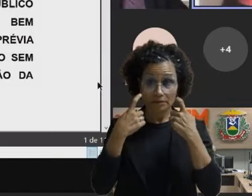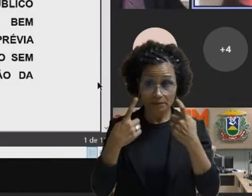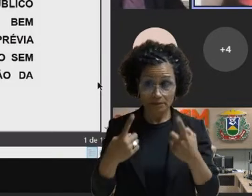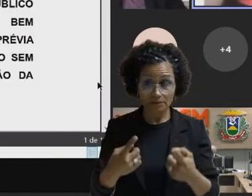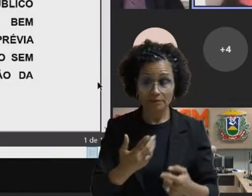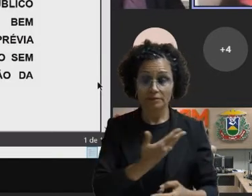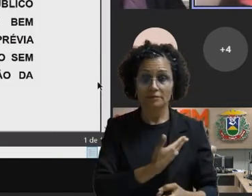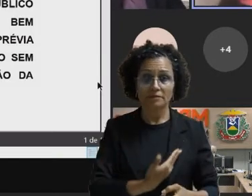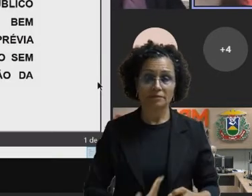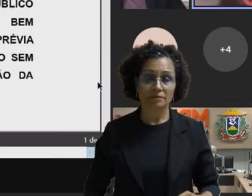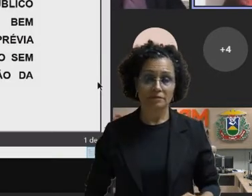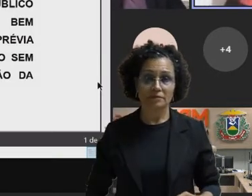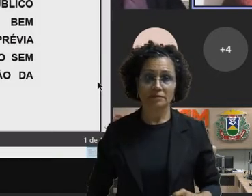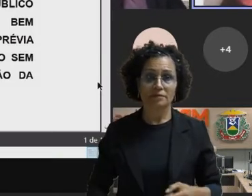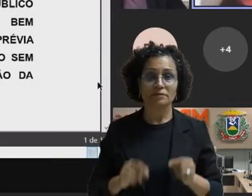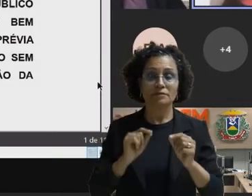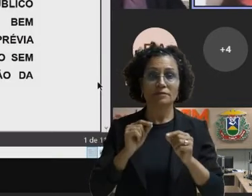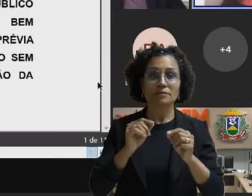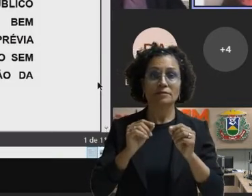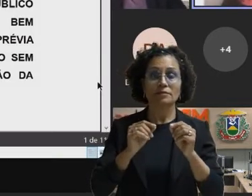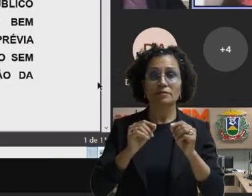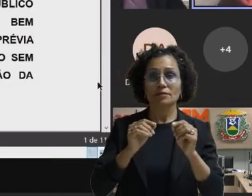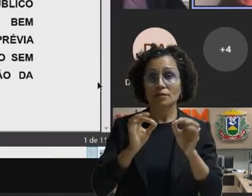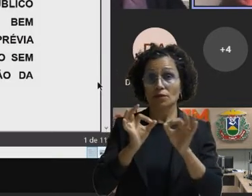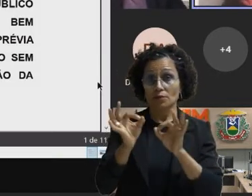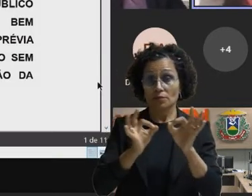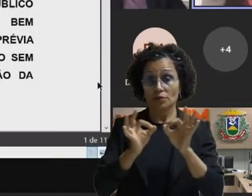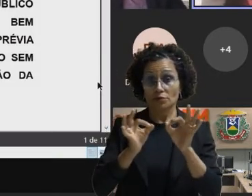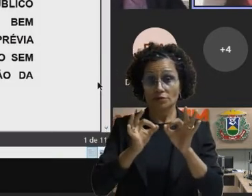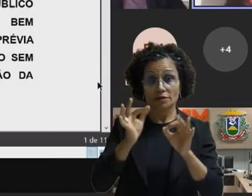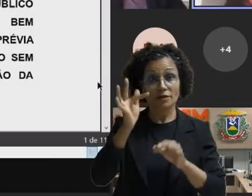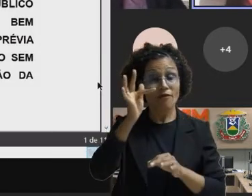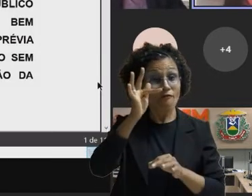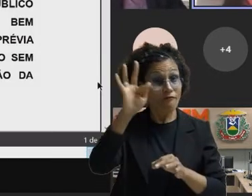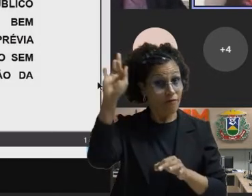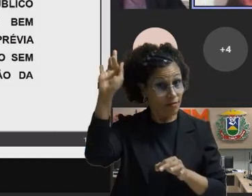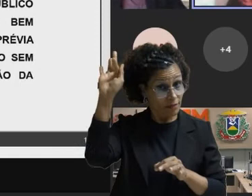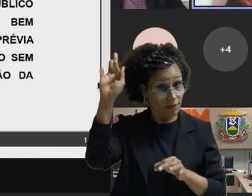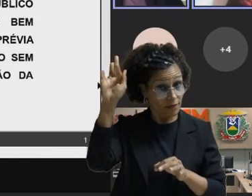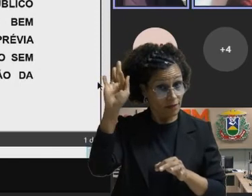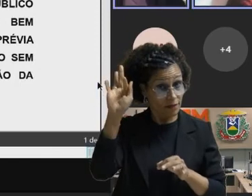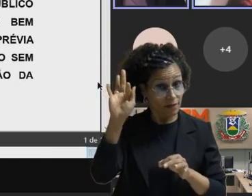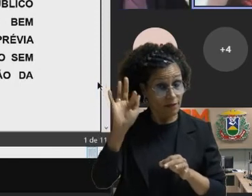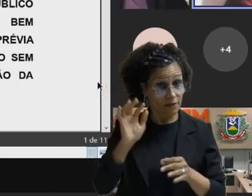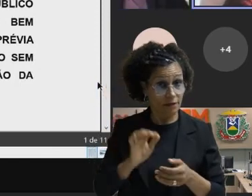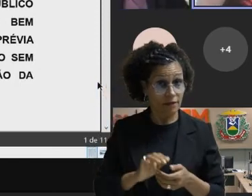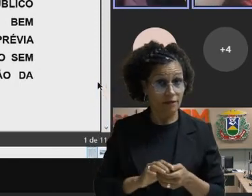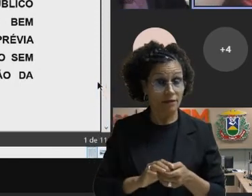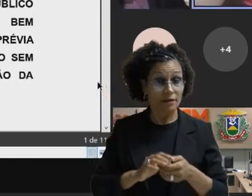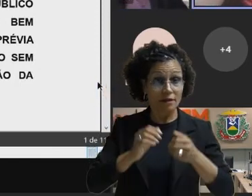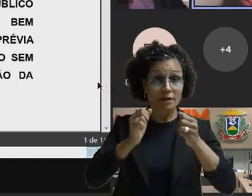na verdade, é o projeto federal. Não houve interesse público